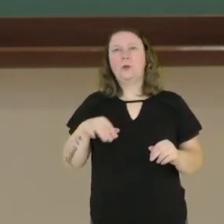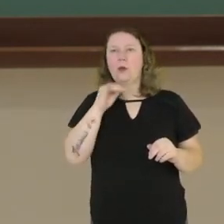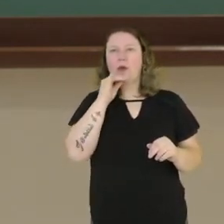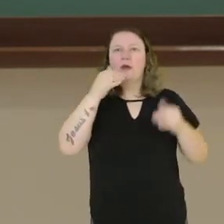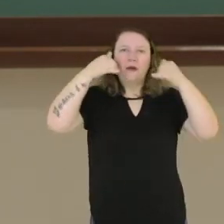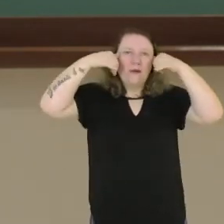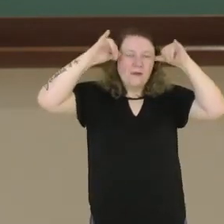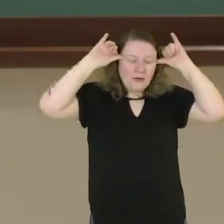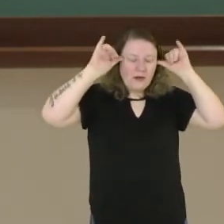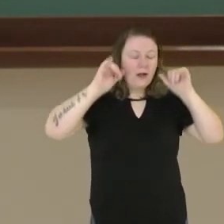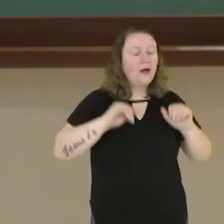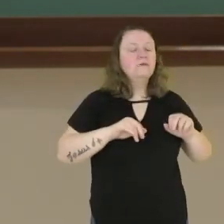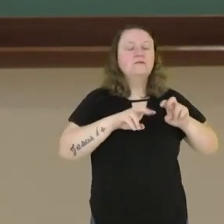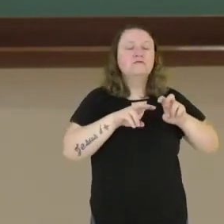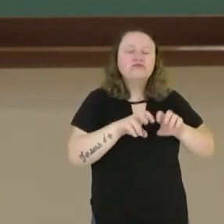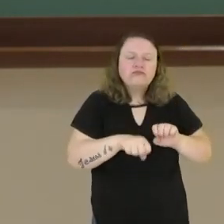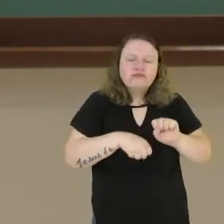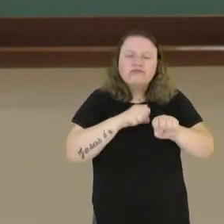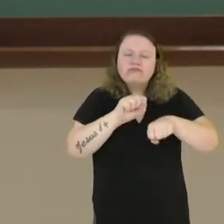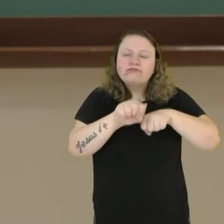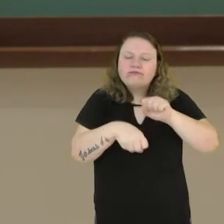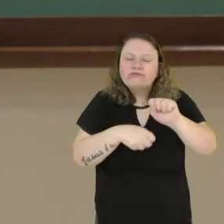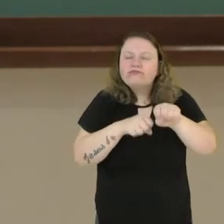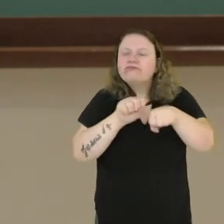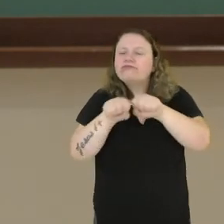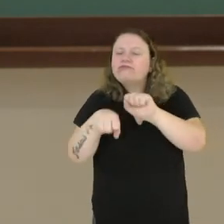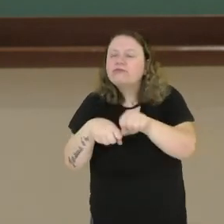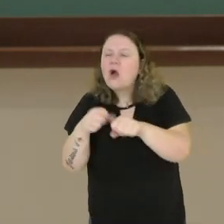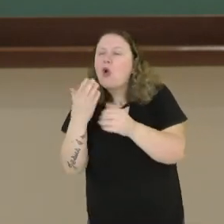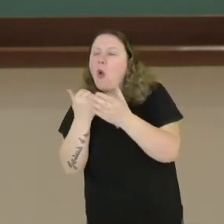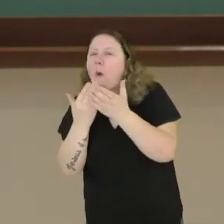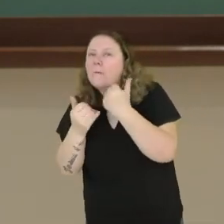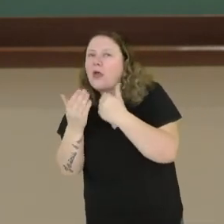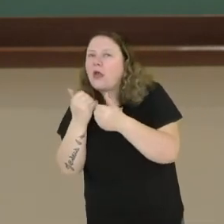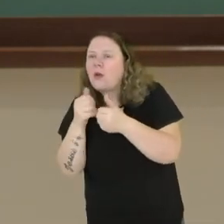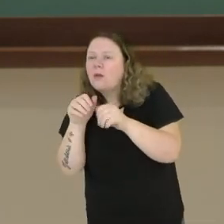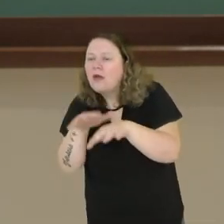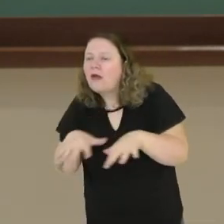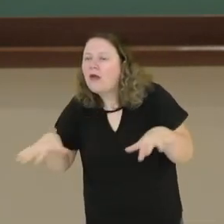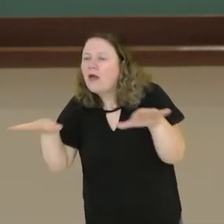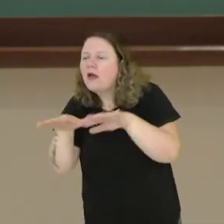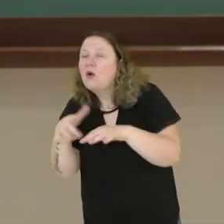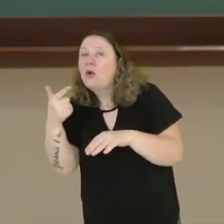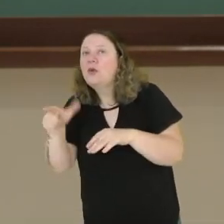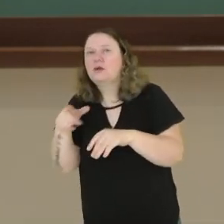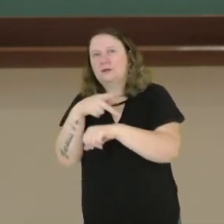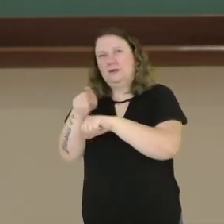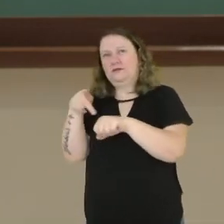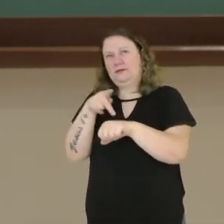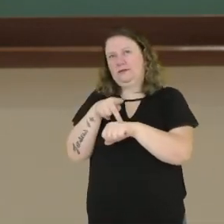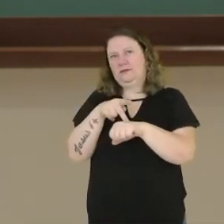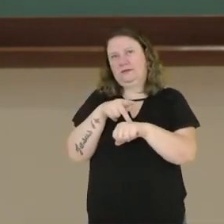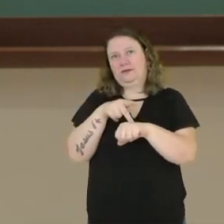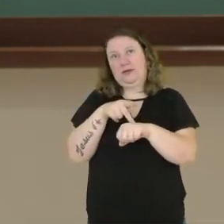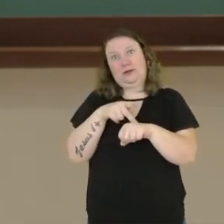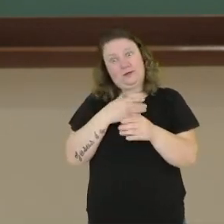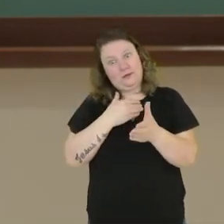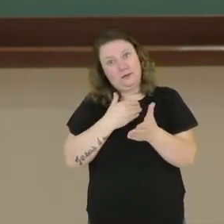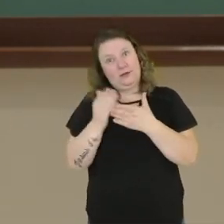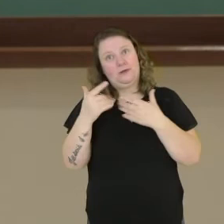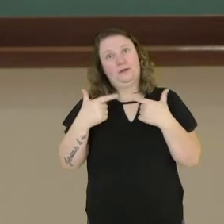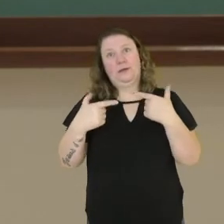região para outra. Isso tudo acabava gerando sempre um grande conflito, né? E daí, isso tudo gerando um